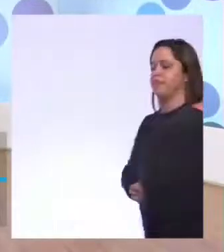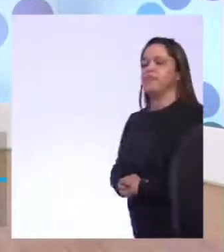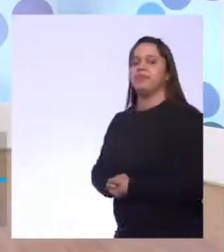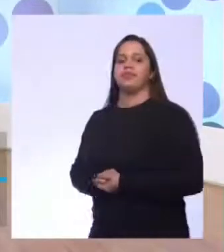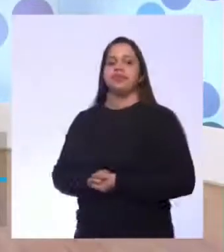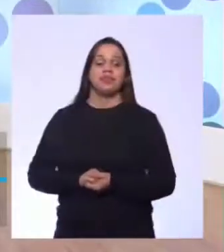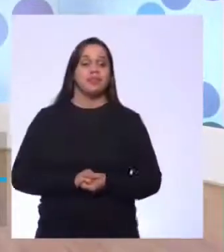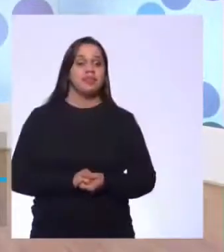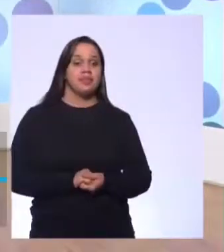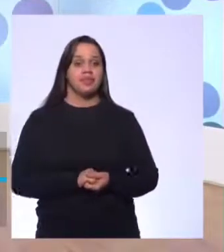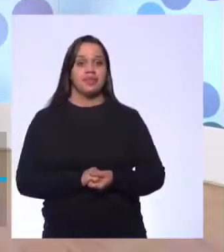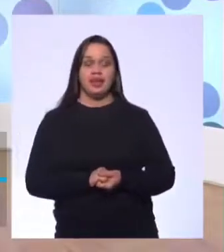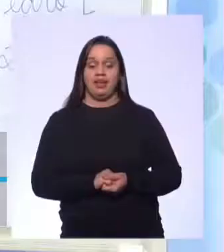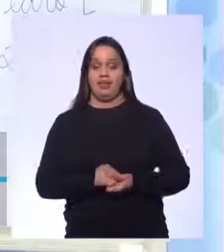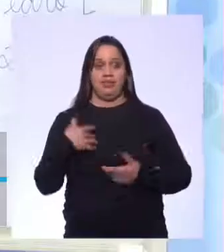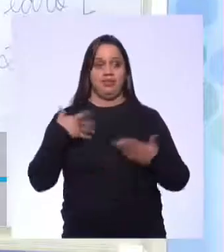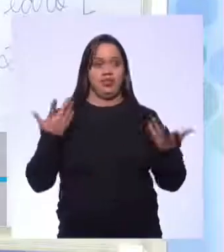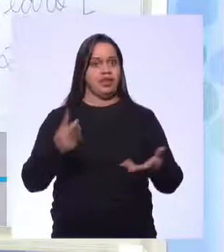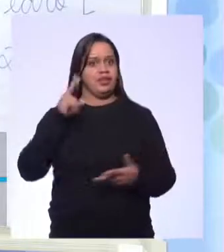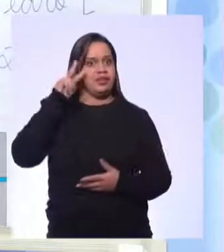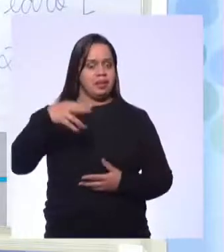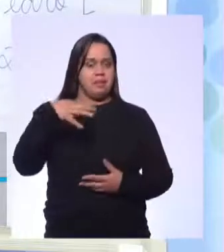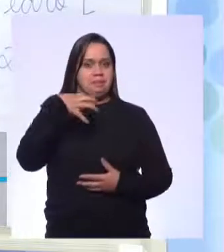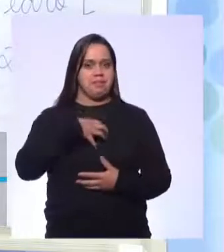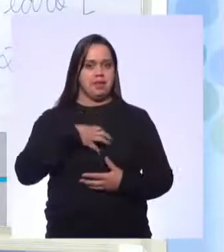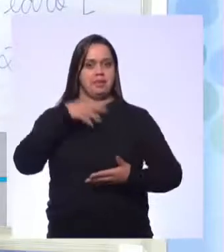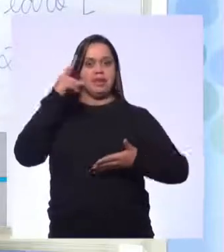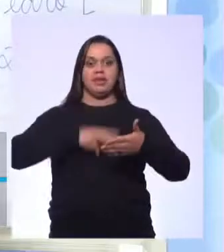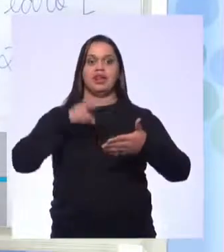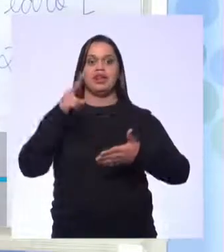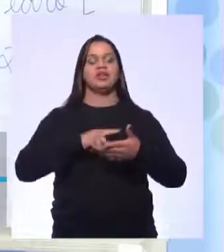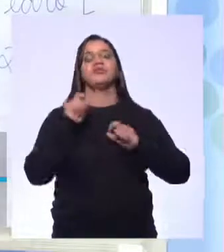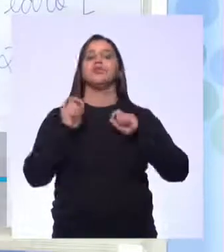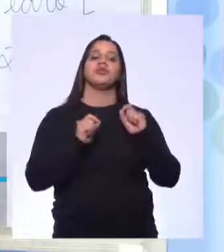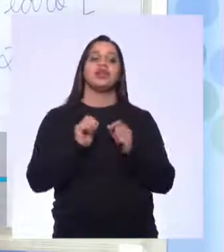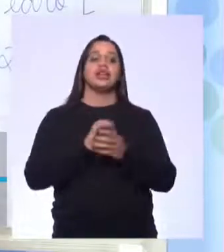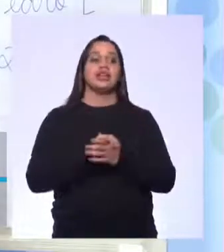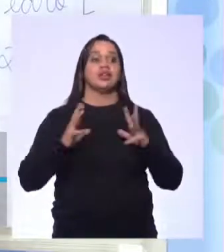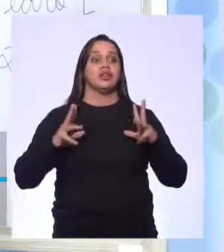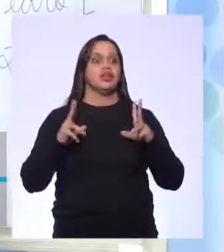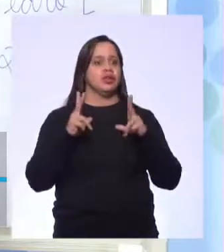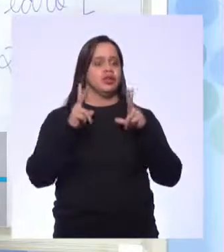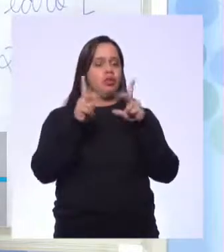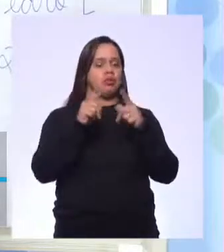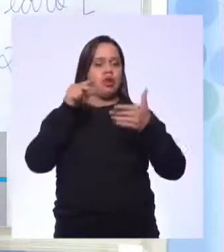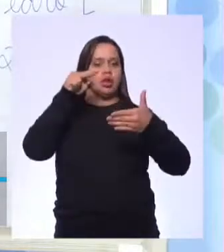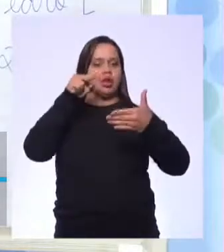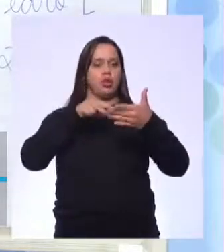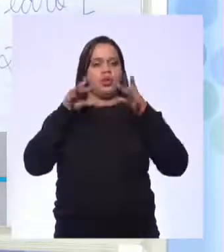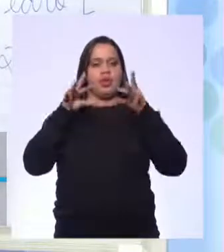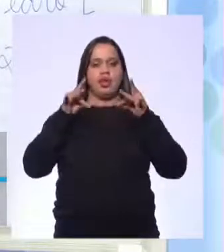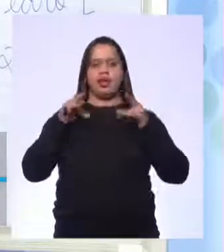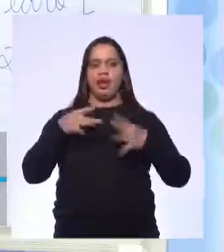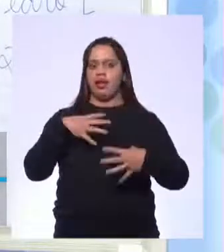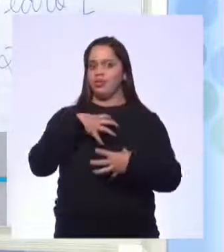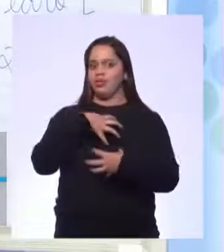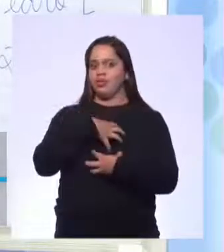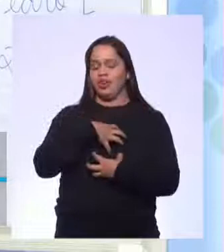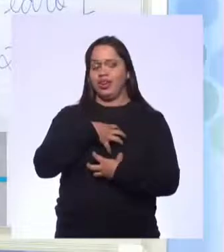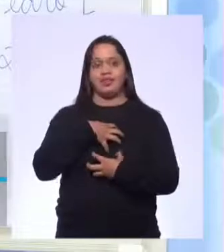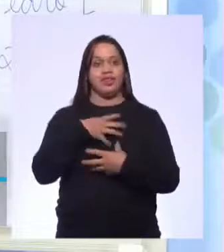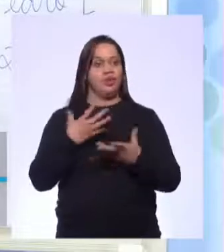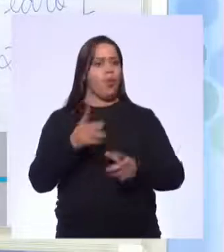né? Vocês sentiram na leitura, vocês perceberam aí toda a tensão desse momento? Ou vocês